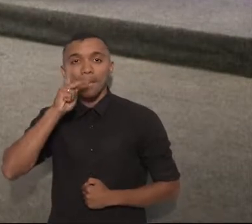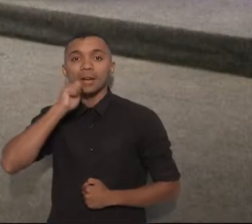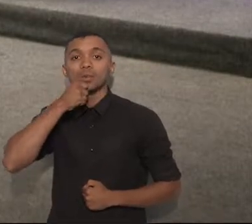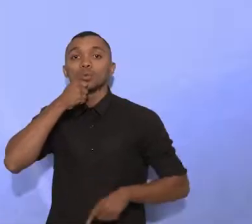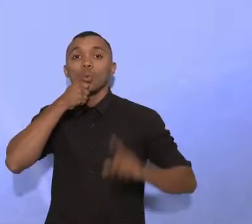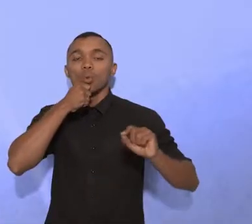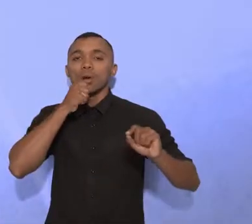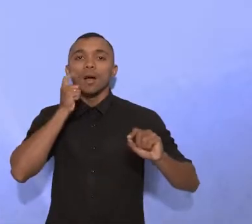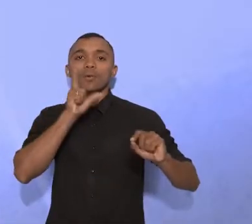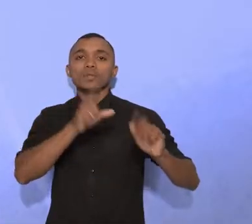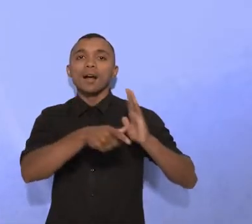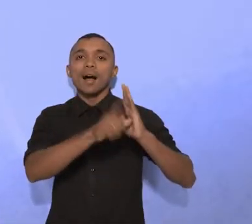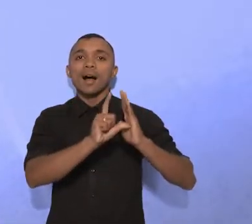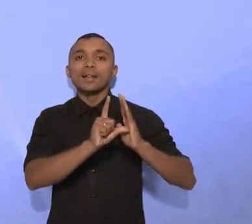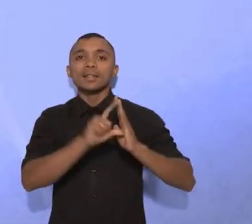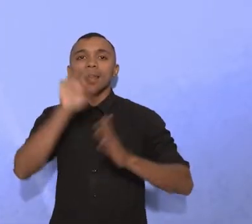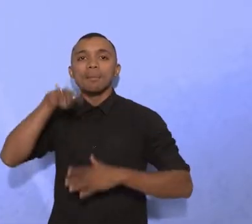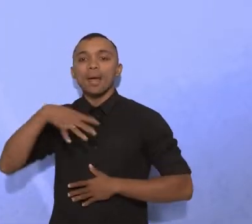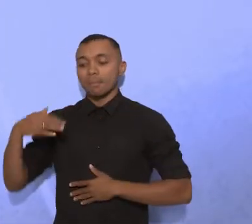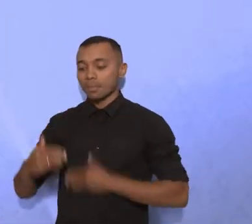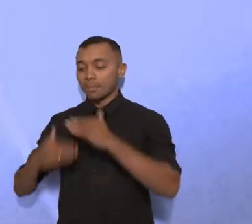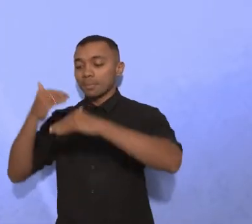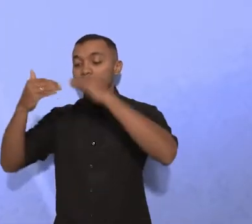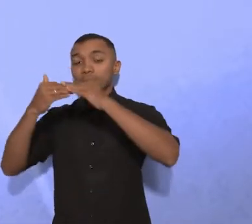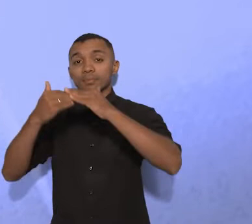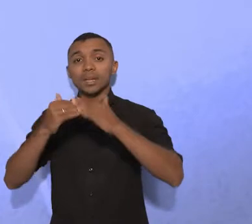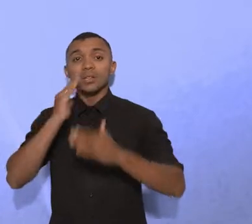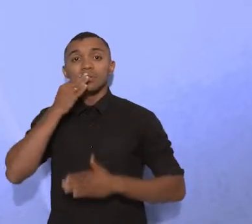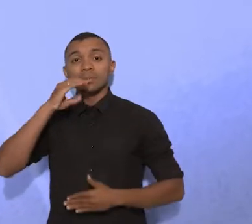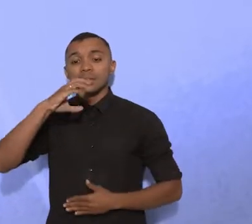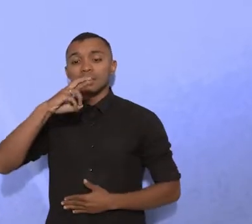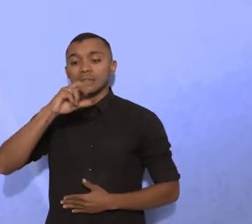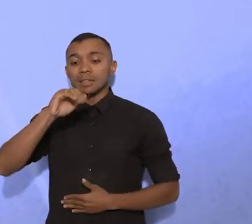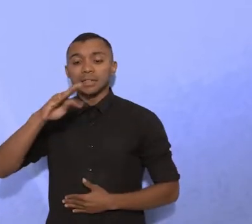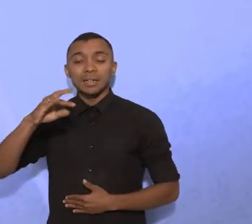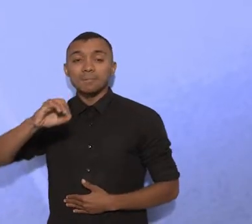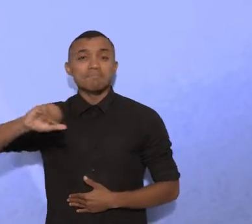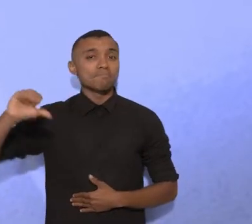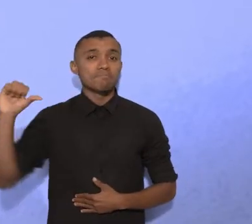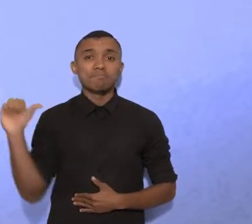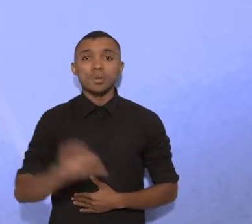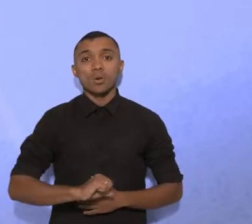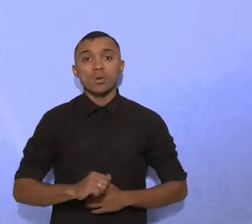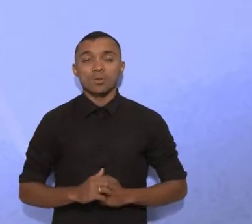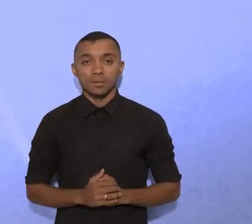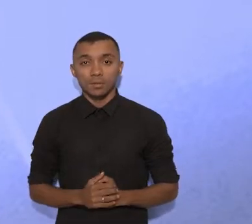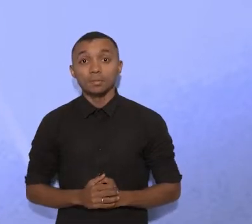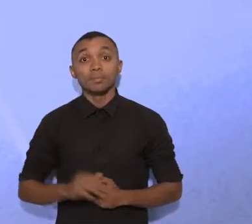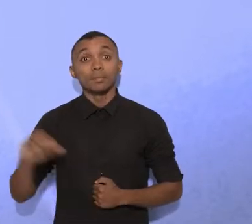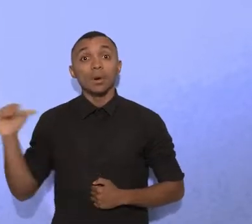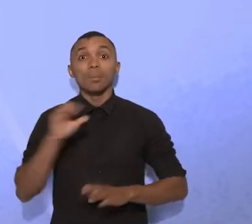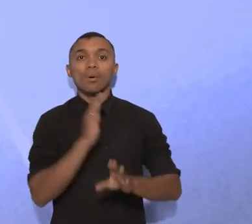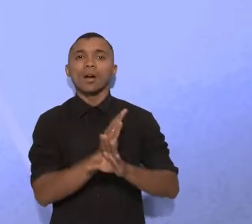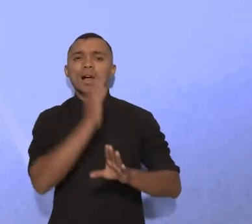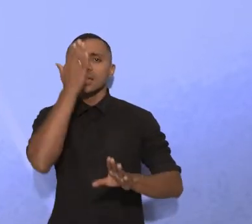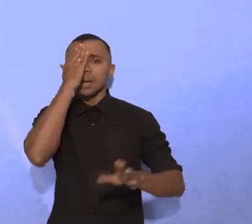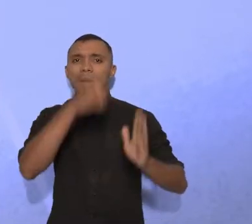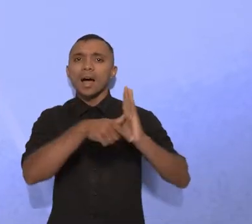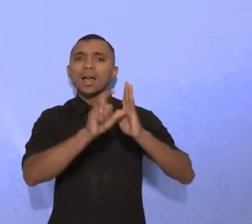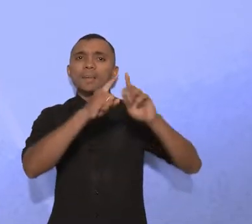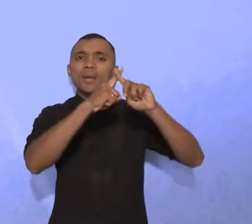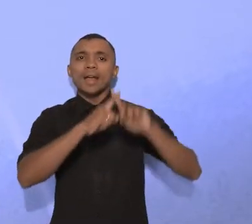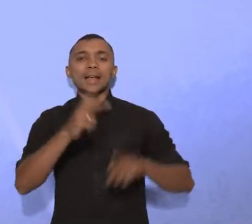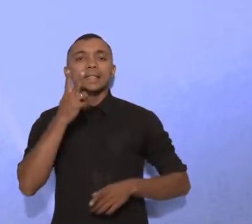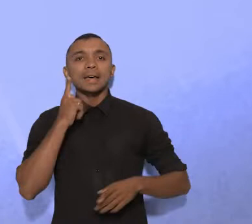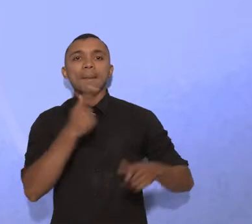Silva, conseguiu a classificação. O Crato, coitado. O Crato tem o pior ano da história, porque não bastasse os problemas no Campeonato Cearense, que ele acabou